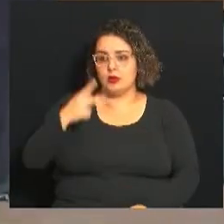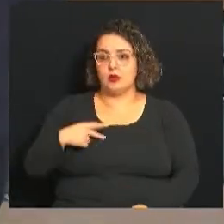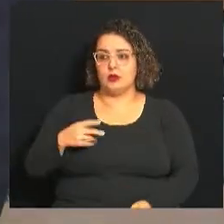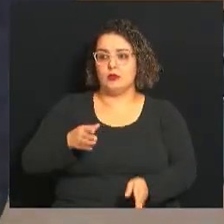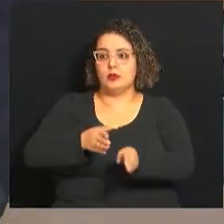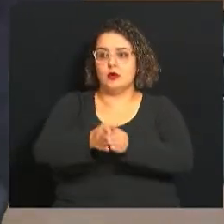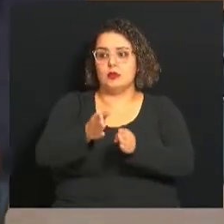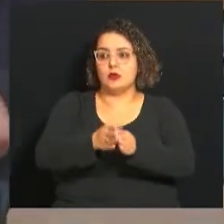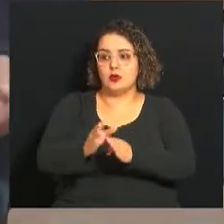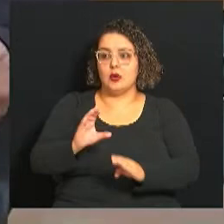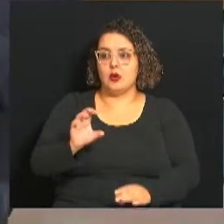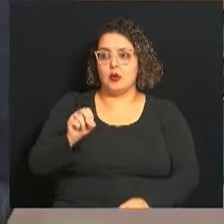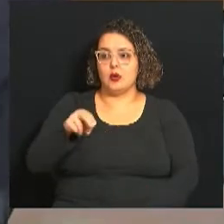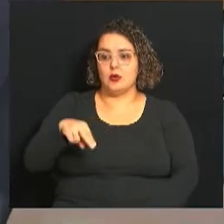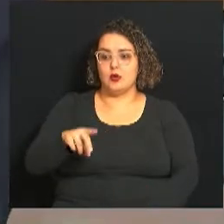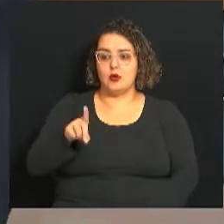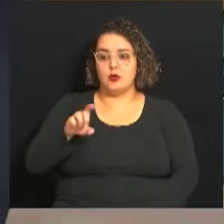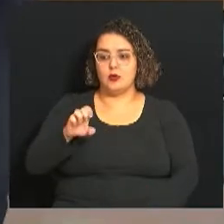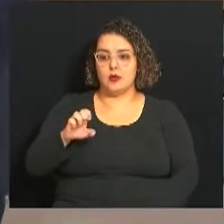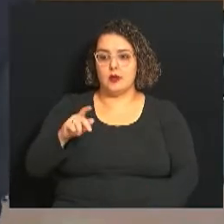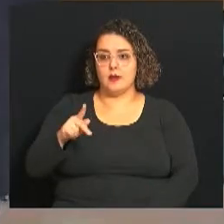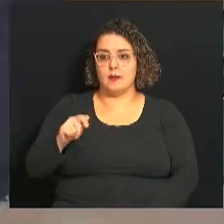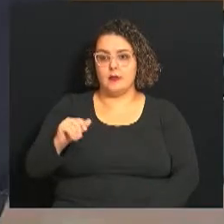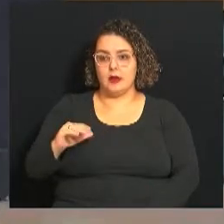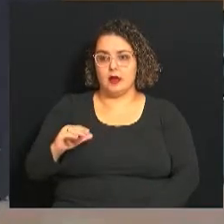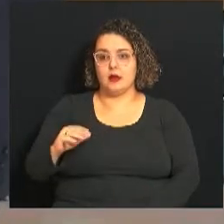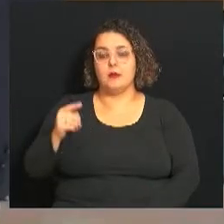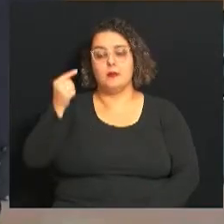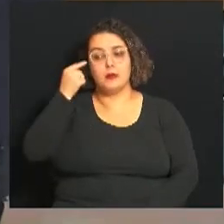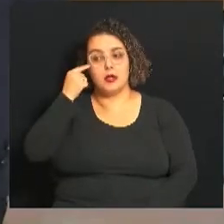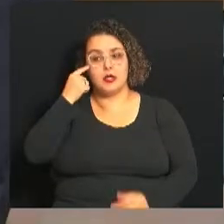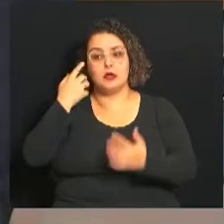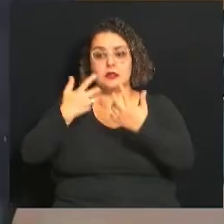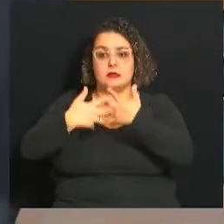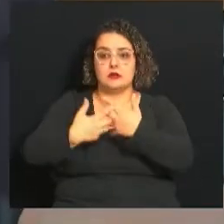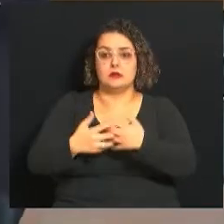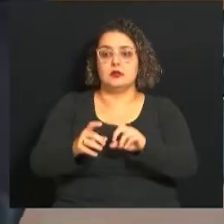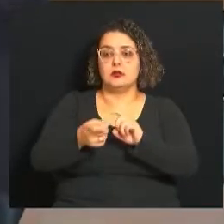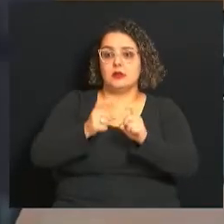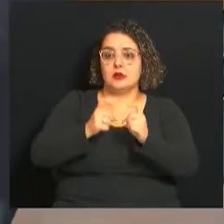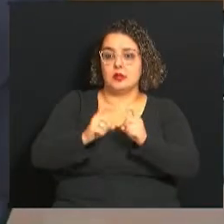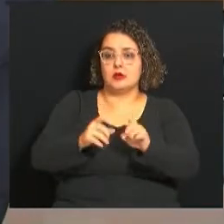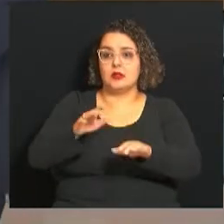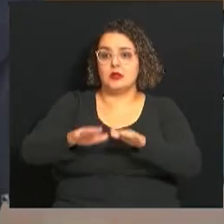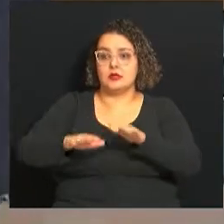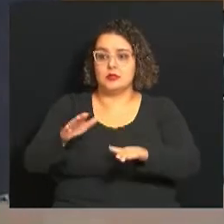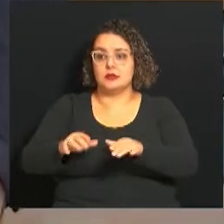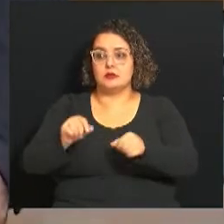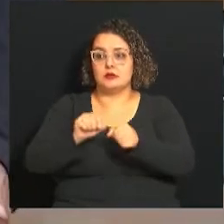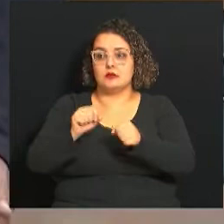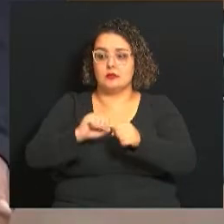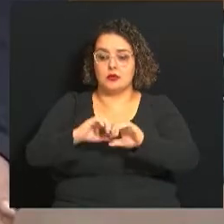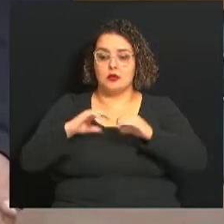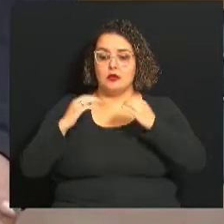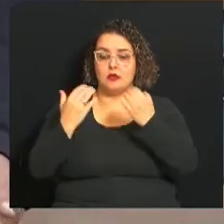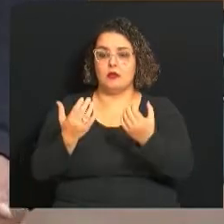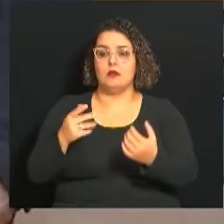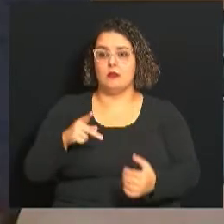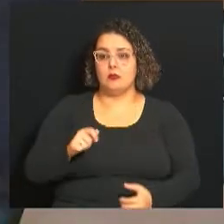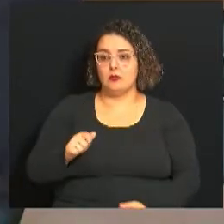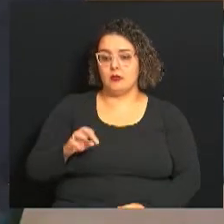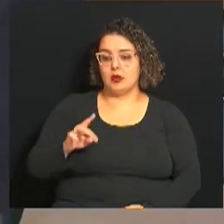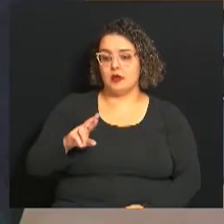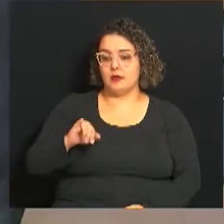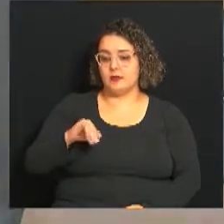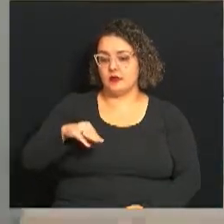sou conselheiro, faço parte, também já está pensando em fazer algumas reuniões aqui, talvez até fazer um congresso sobre patrimônio histórico no segundo